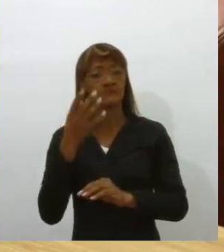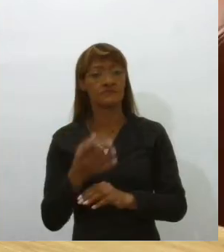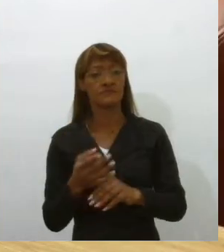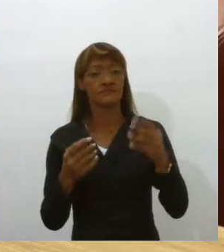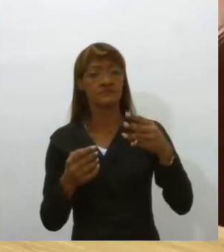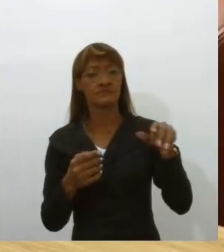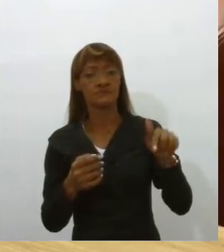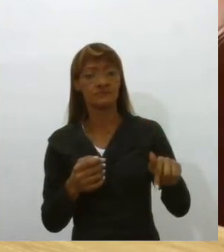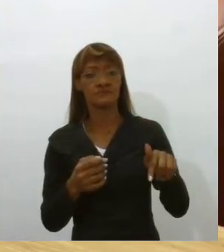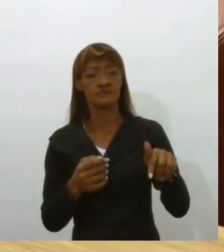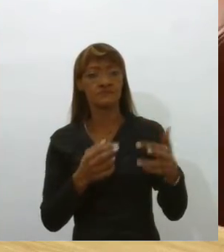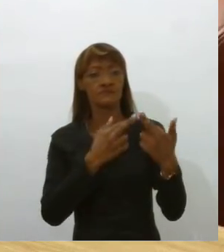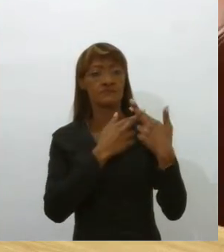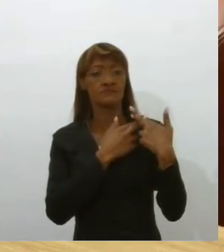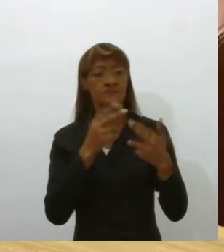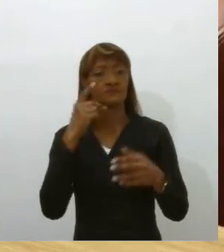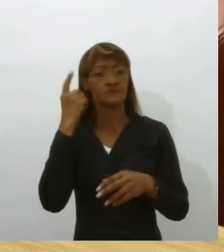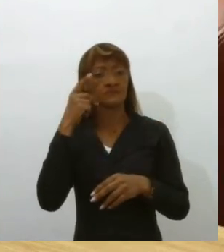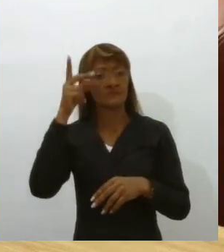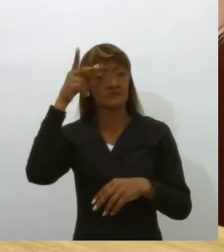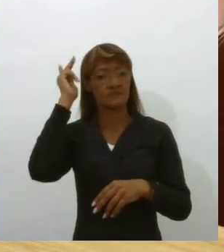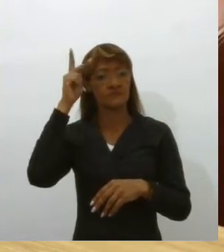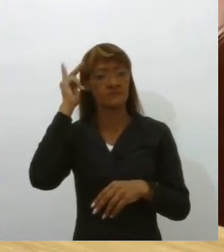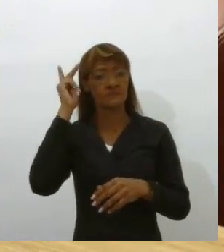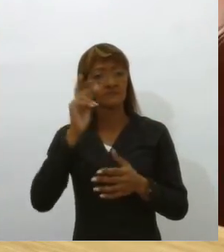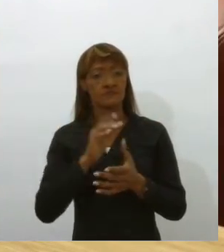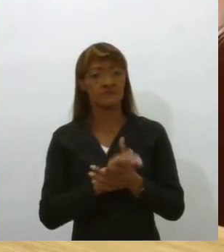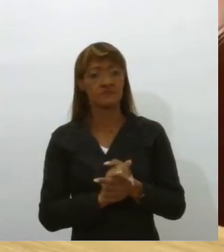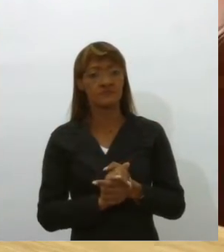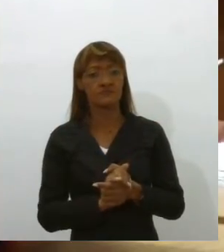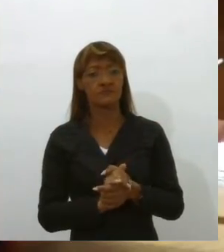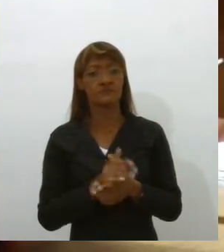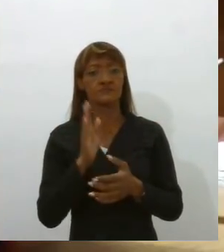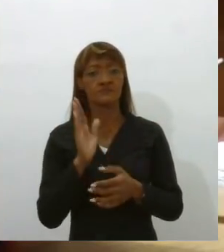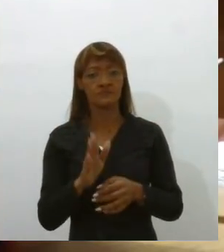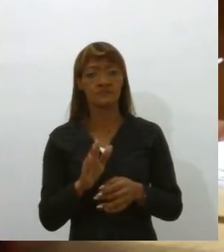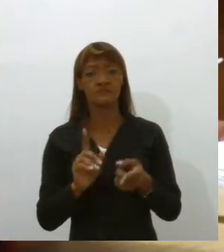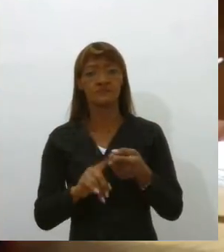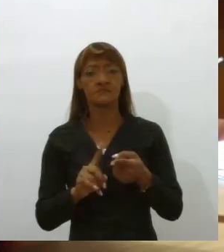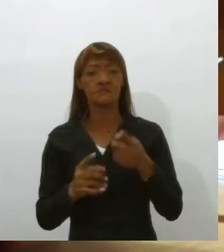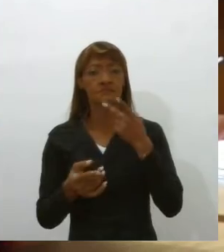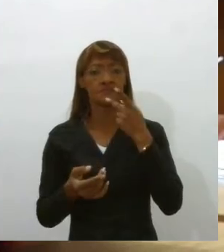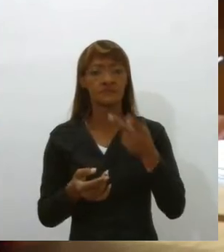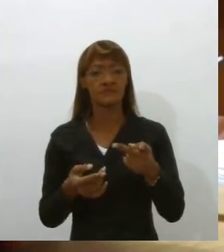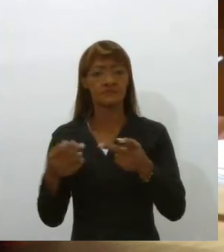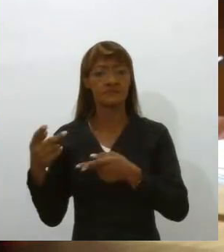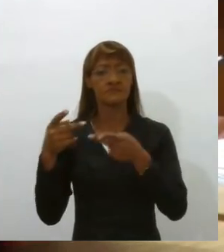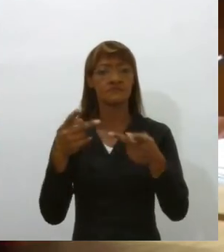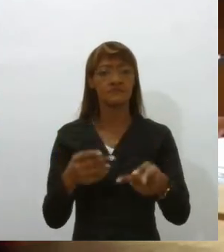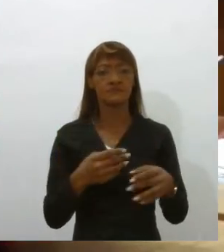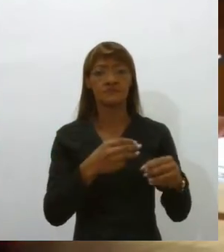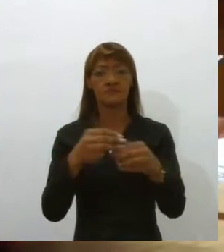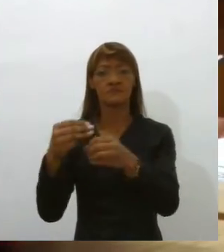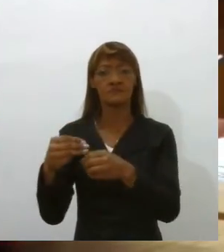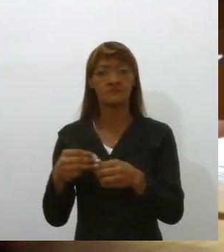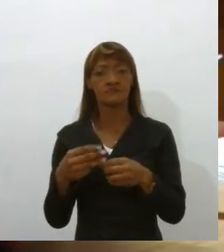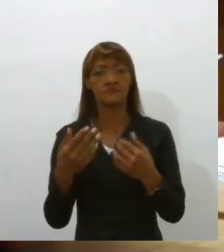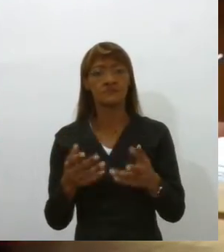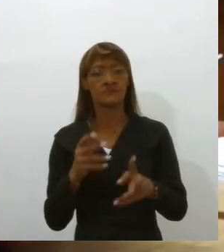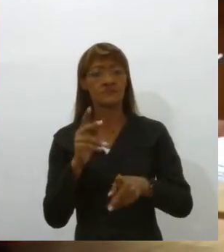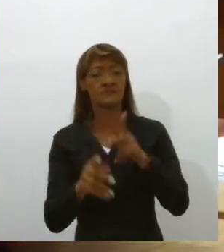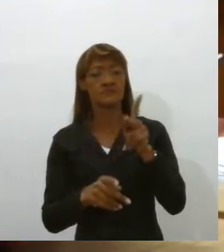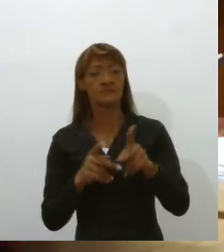deputada estadual Kitty Lima, do Cidadania. A parlamentar afirmou que, visitando os municípios sergipanos, a população reclamou sobre os